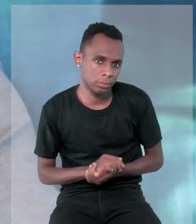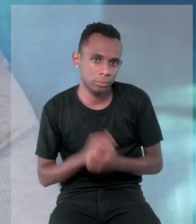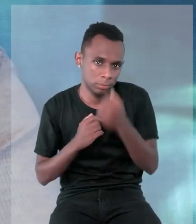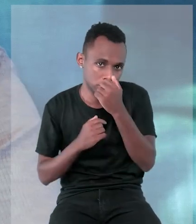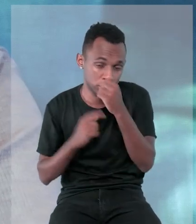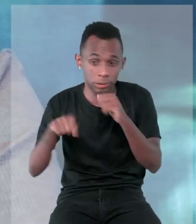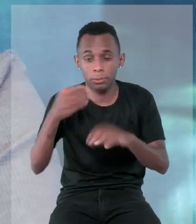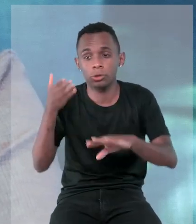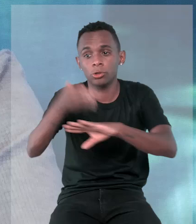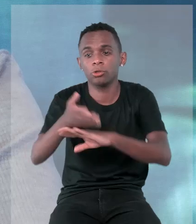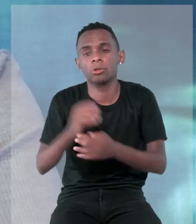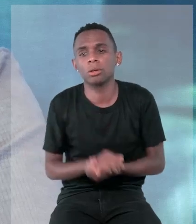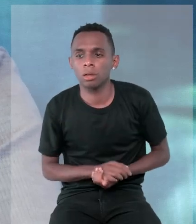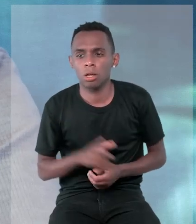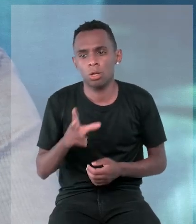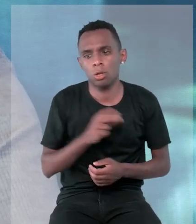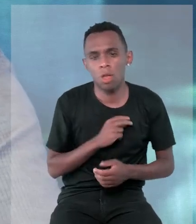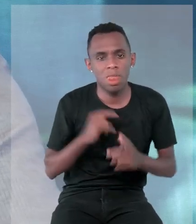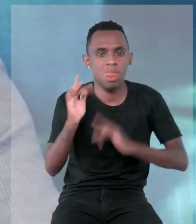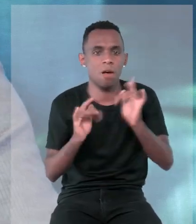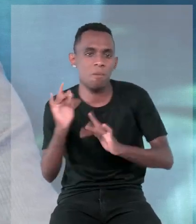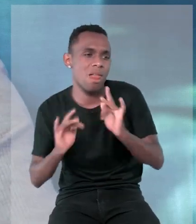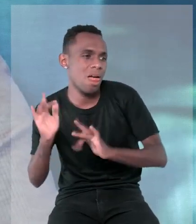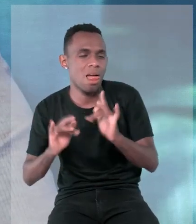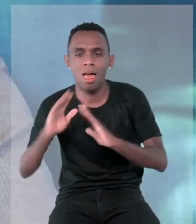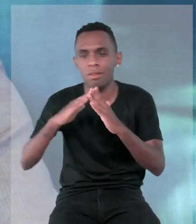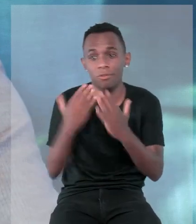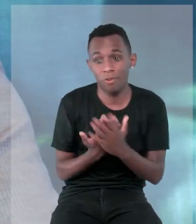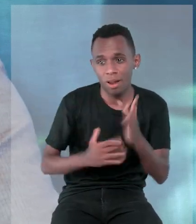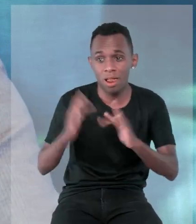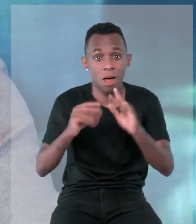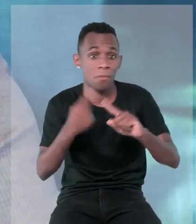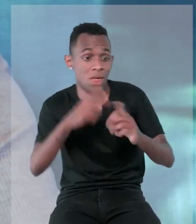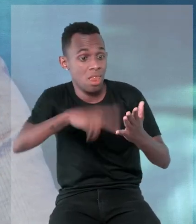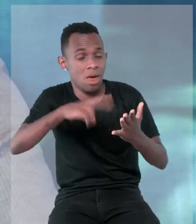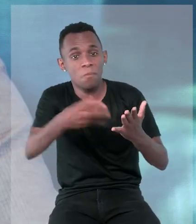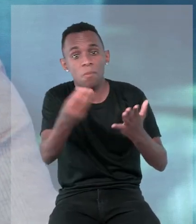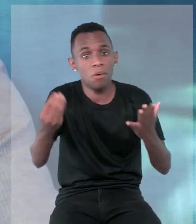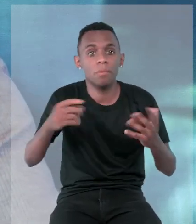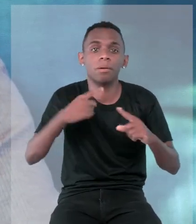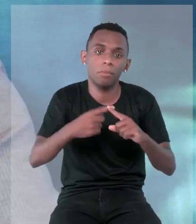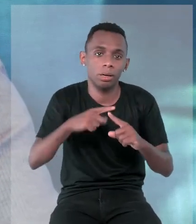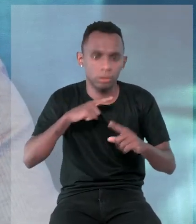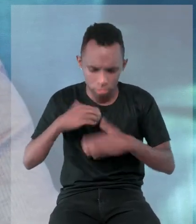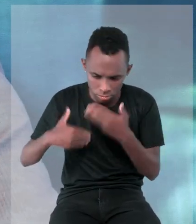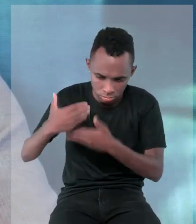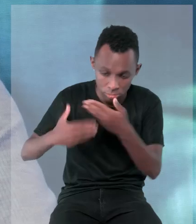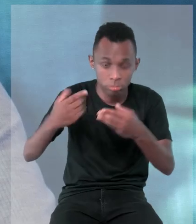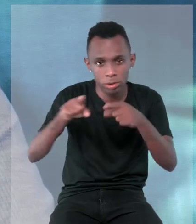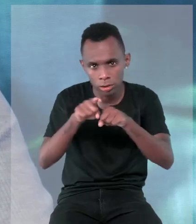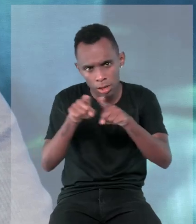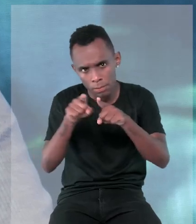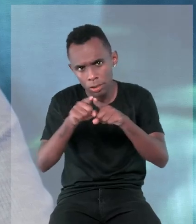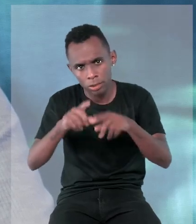hora que chego na escola assim com os meninos, falo, nossa, vocês vão namorar doidado, porque se os meninos leem, porque existe um processo de evolução aí também que